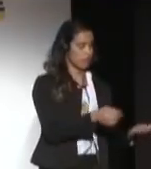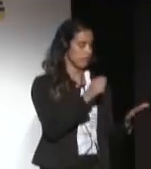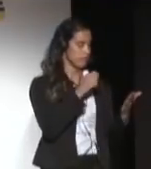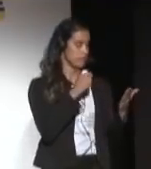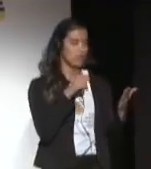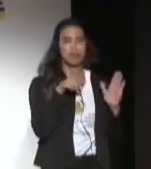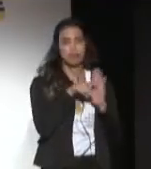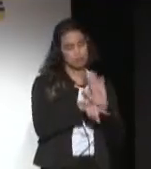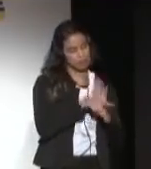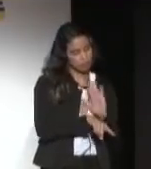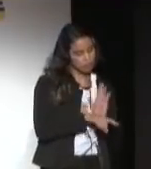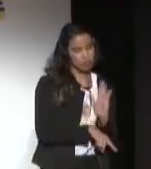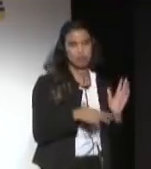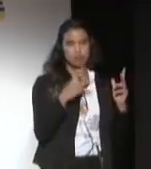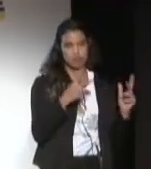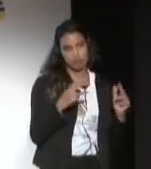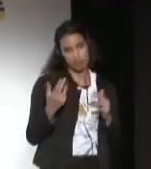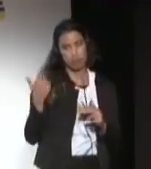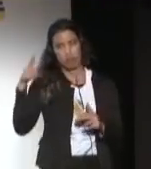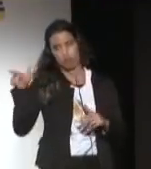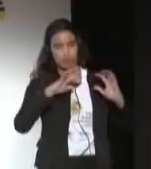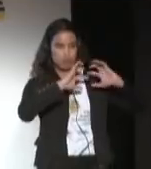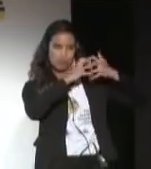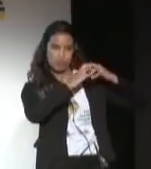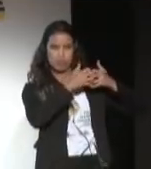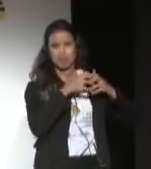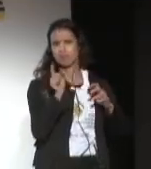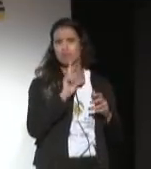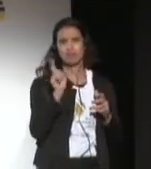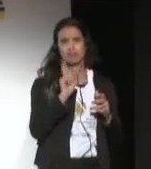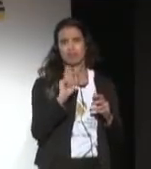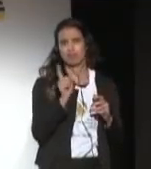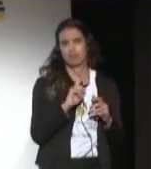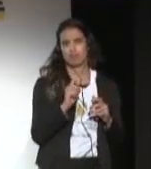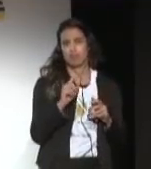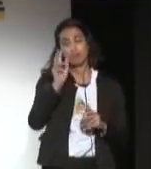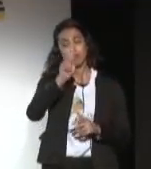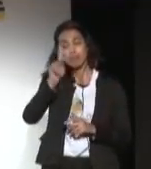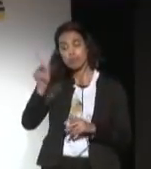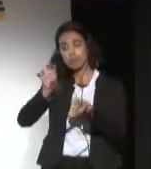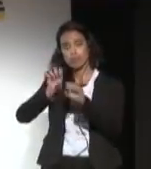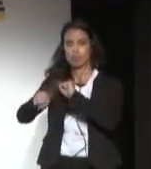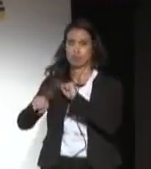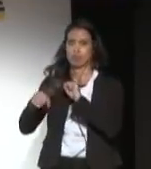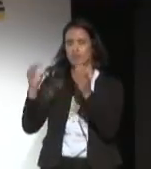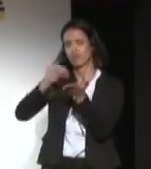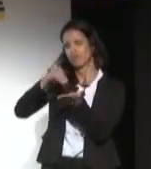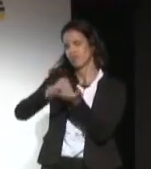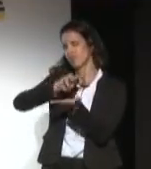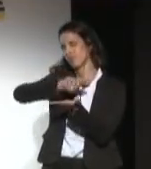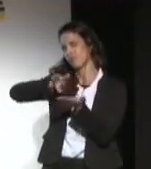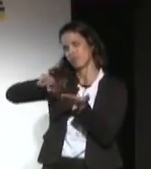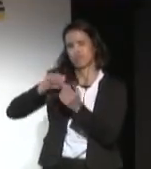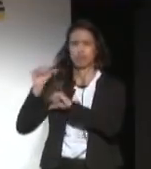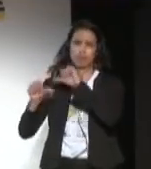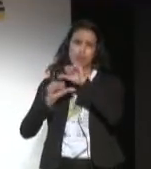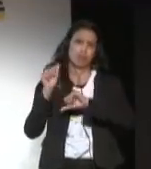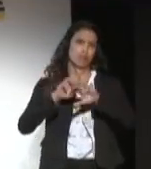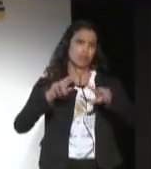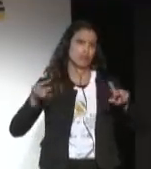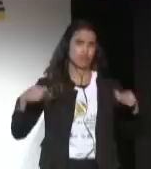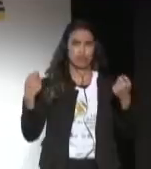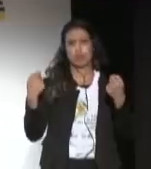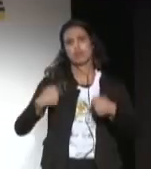respostas decoradas e a gente passa para a próxima atividade. Então, a formação de professores tem muitas necessidades de mudança. Eu